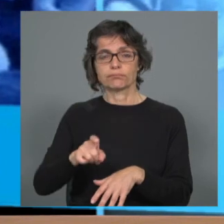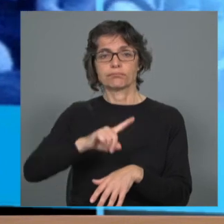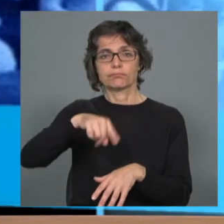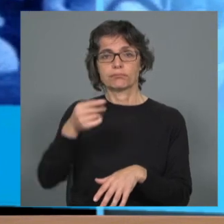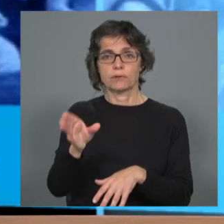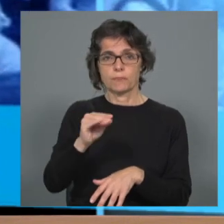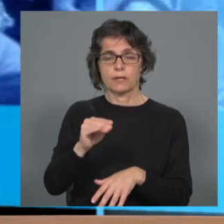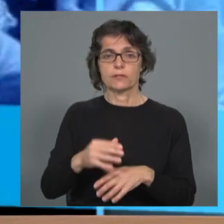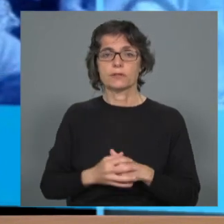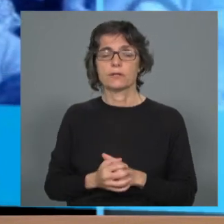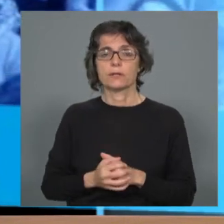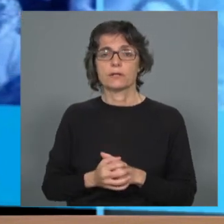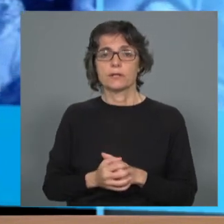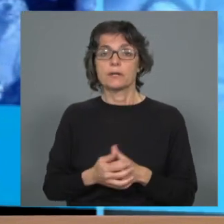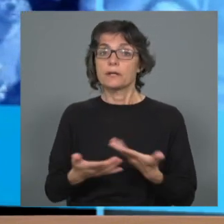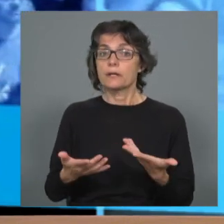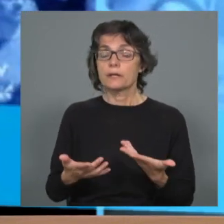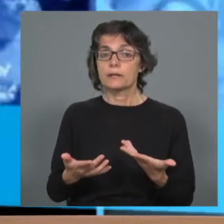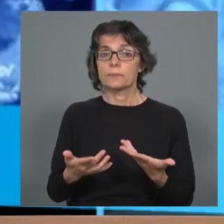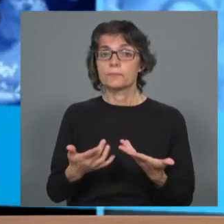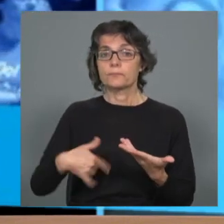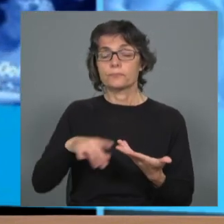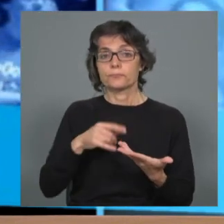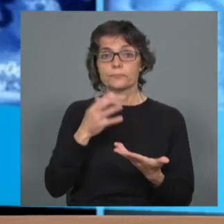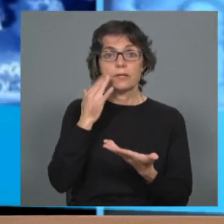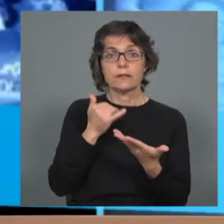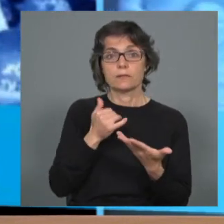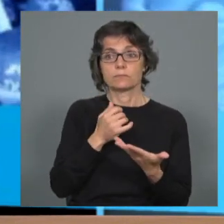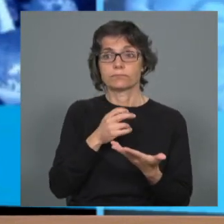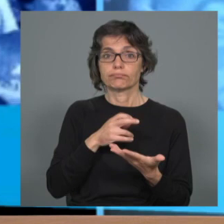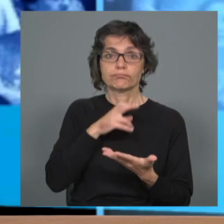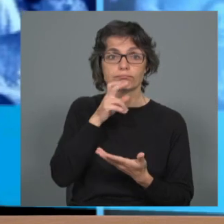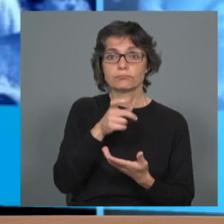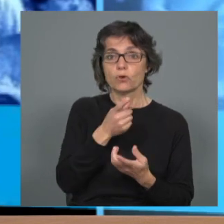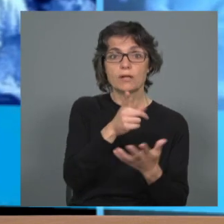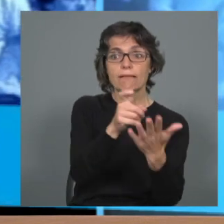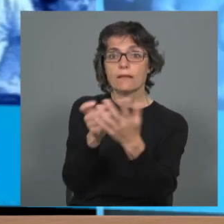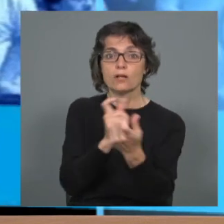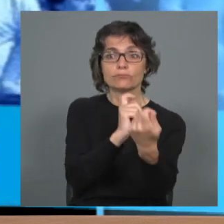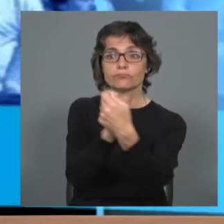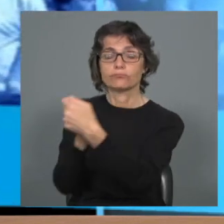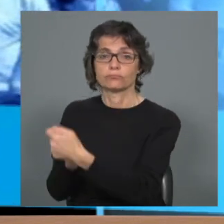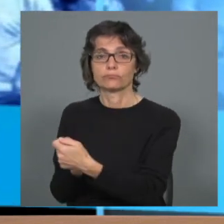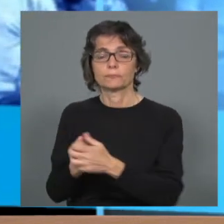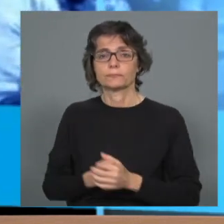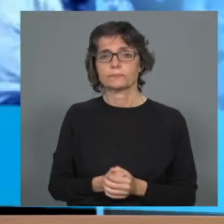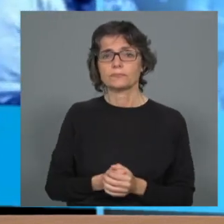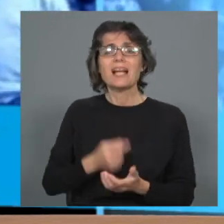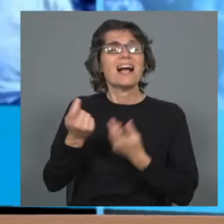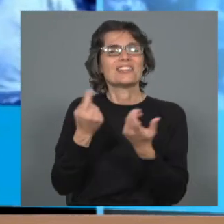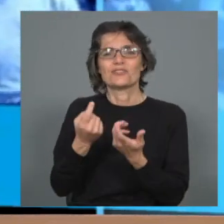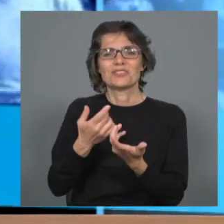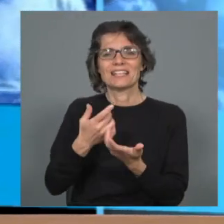na verdade, respondemos a muitas mães que às vezes queriam só falar um